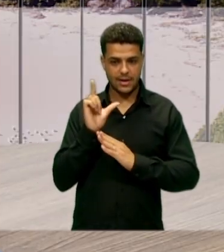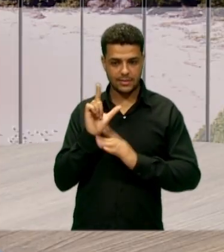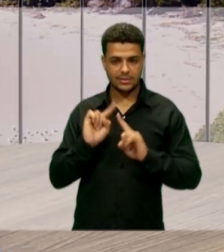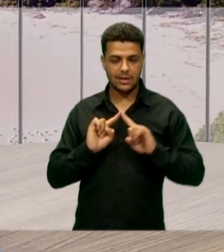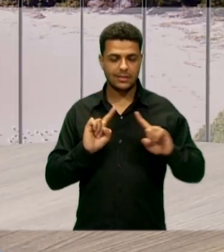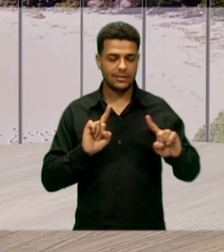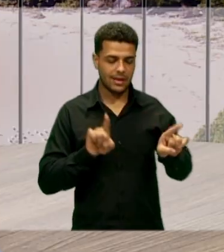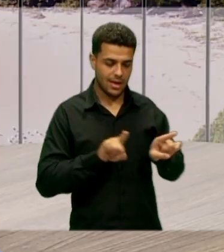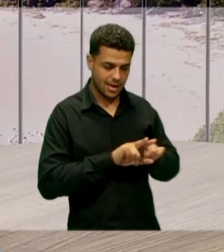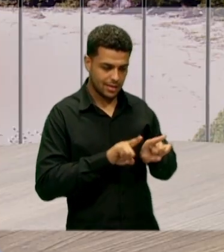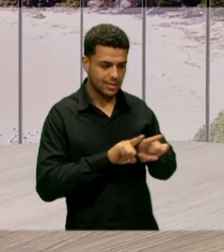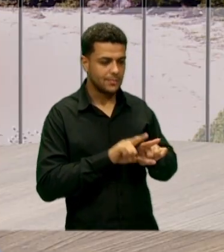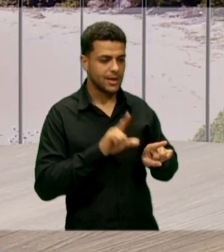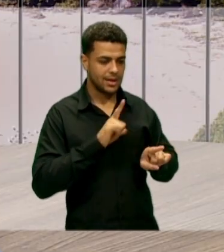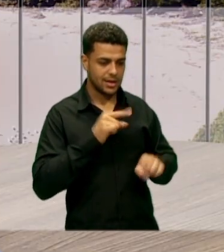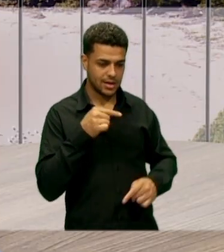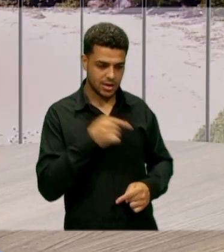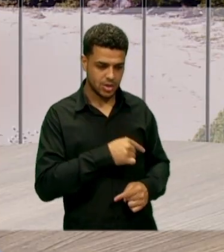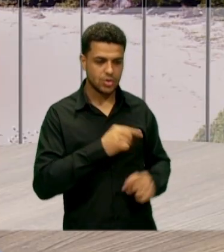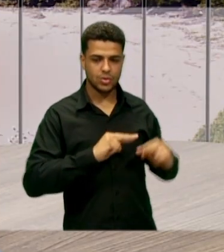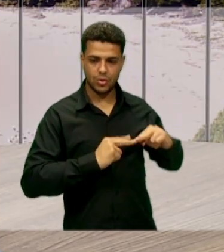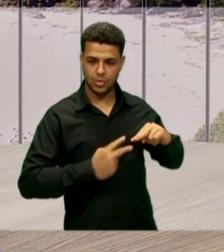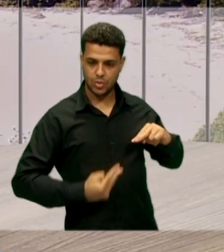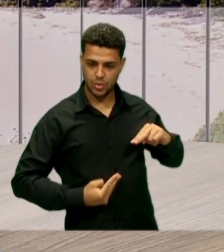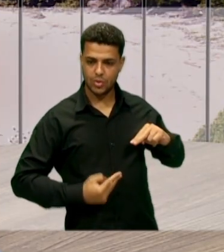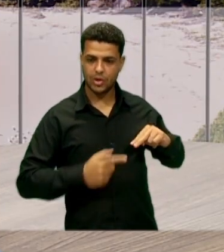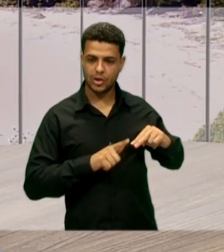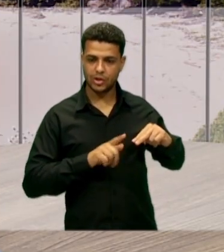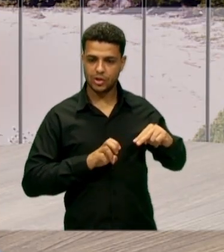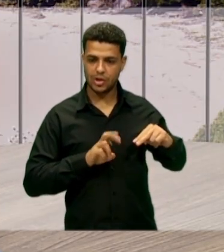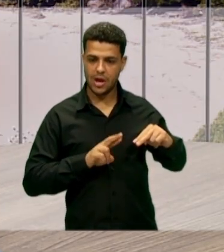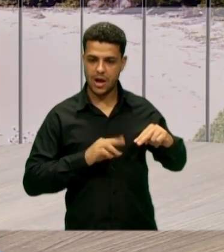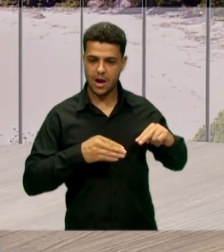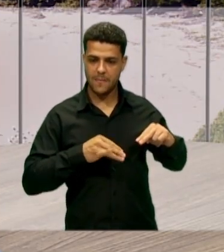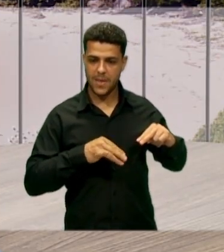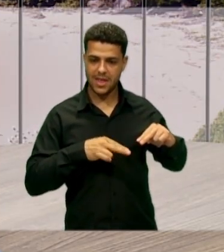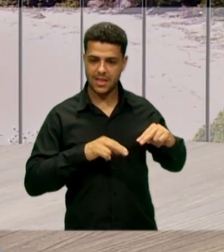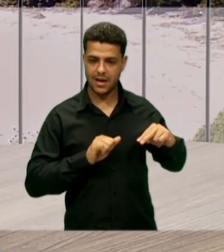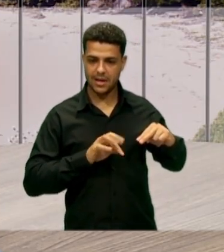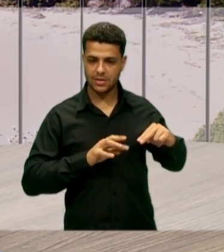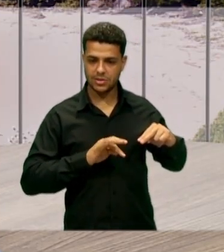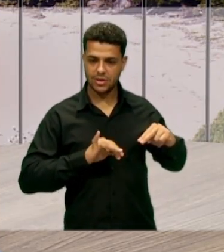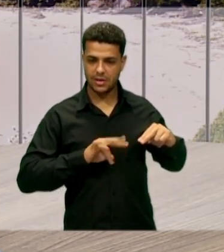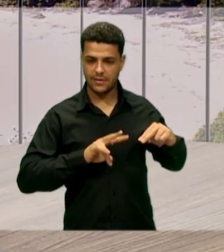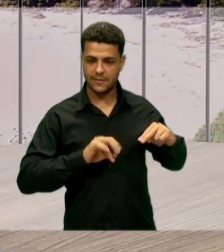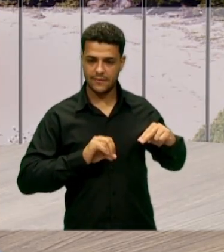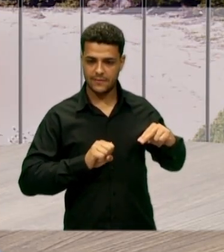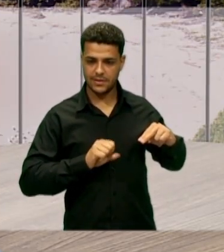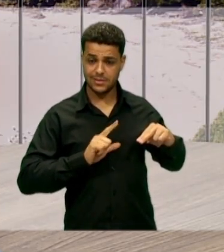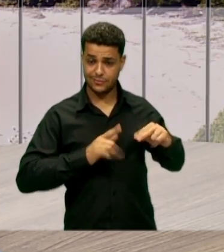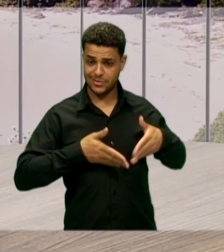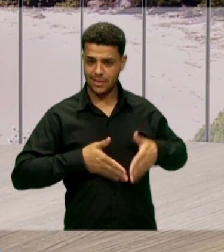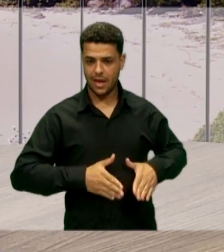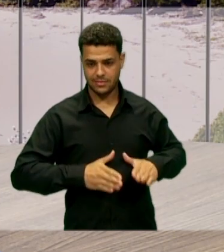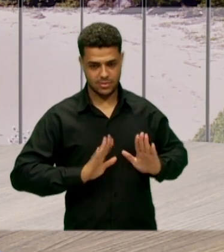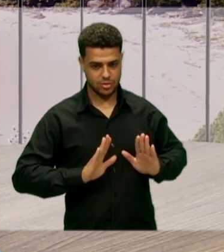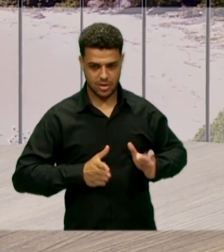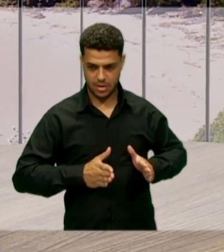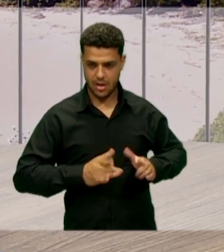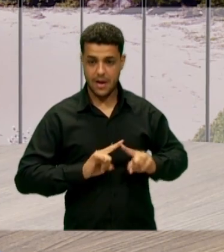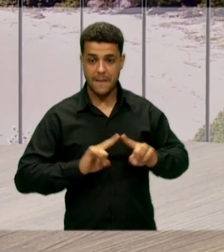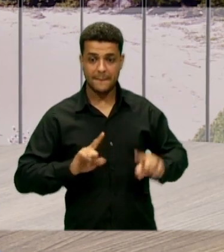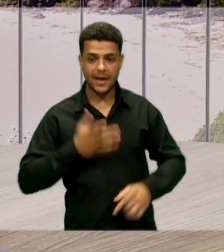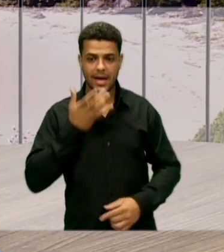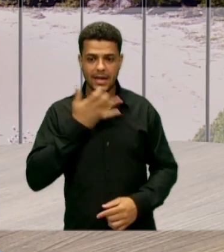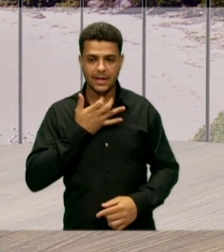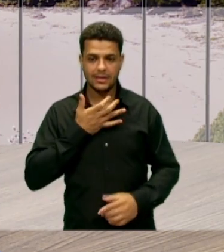outras situações, por exemplo, assim, existem mutações que a gente chama de germinativas, que essas sim são mutações que nascem com você. Então, uma